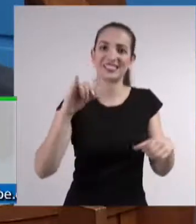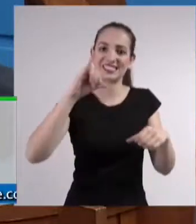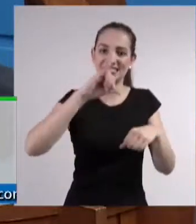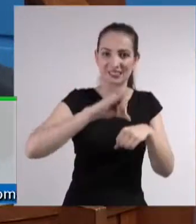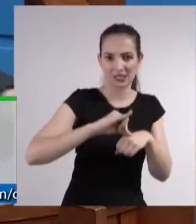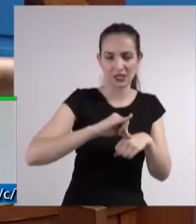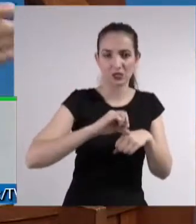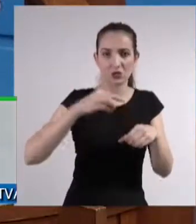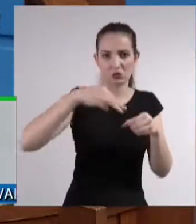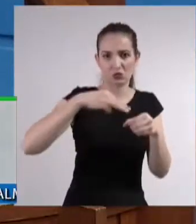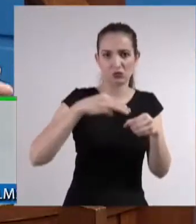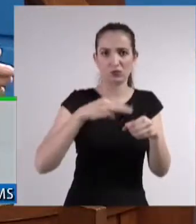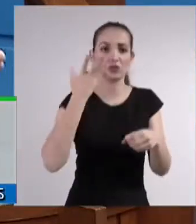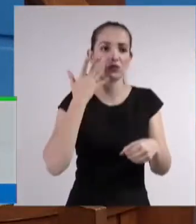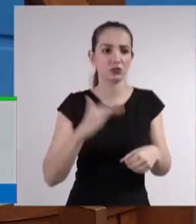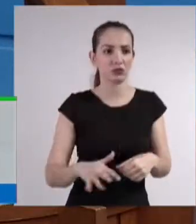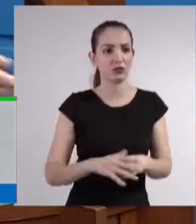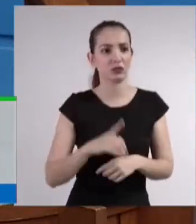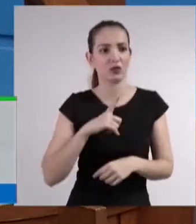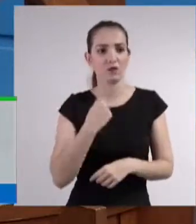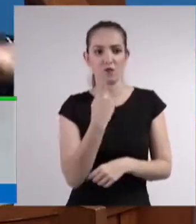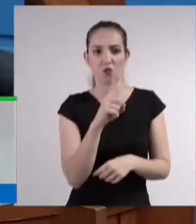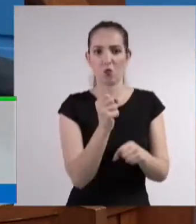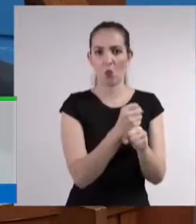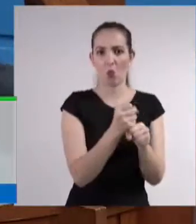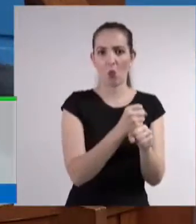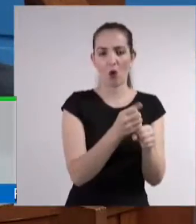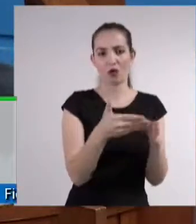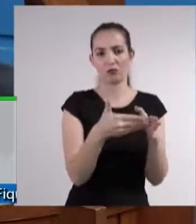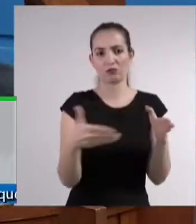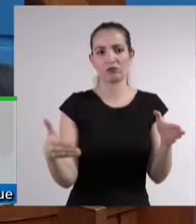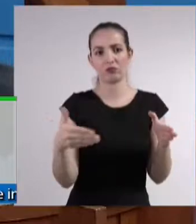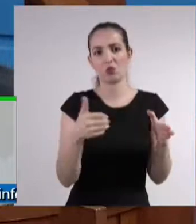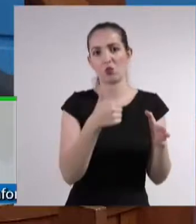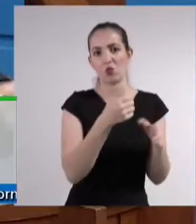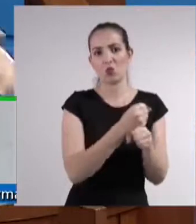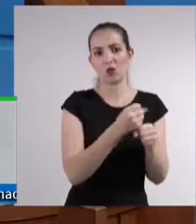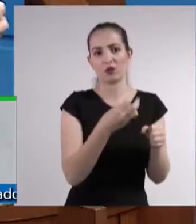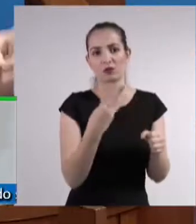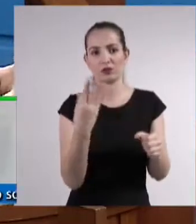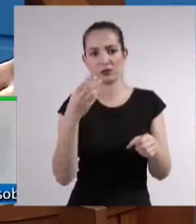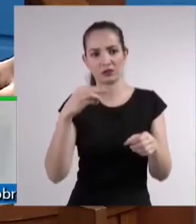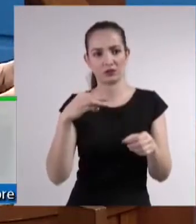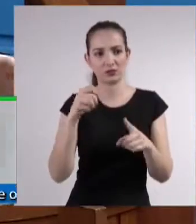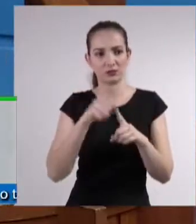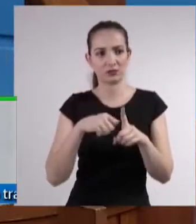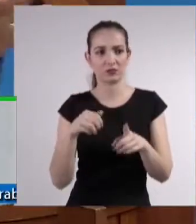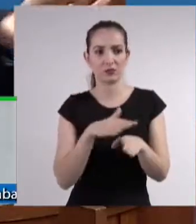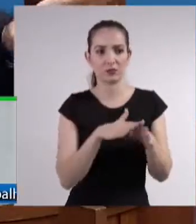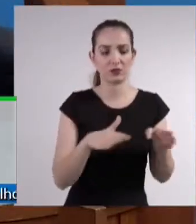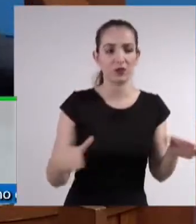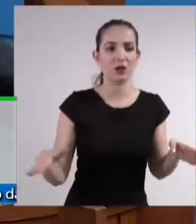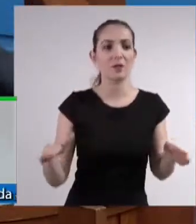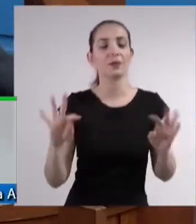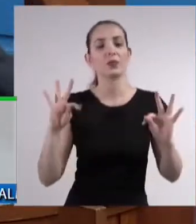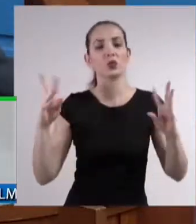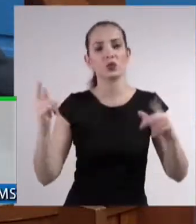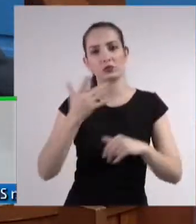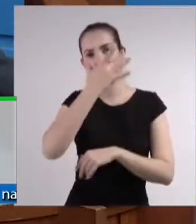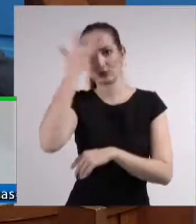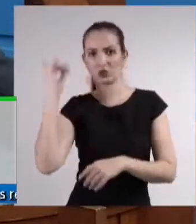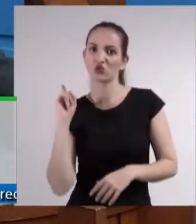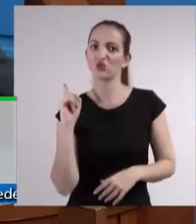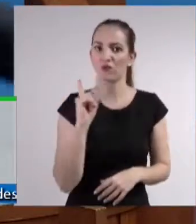Pediátrico. Ficou por 1 ano e 3 meses em funcionamento. Quem lá passou,